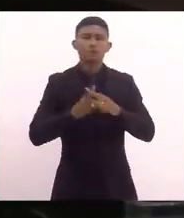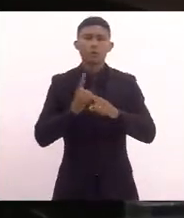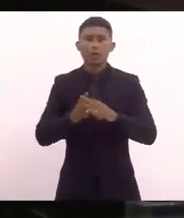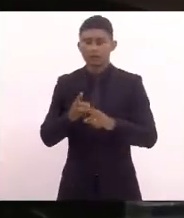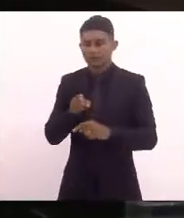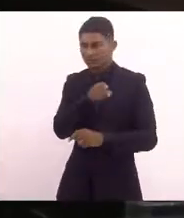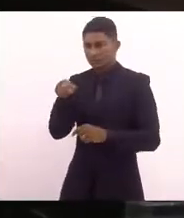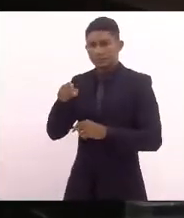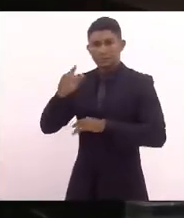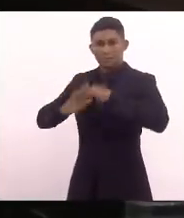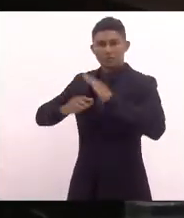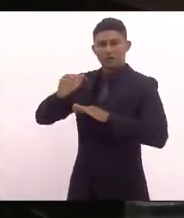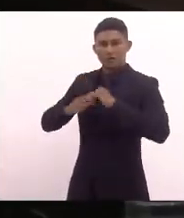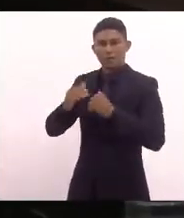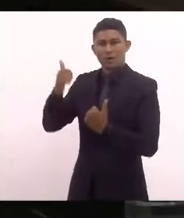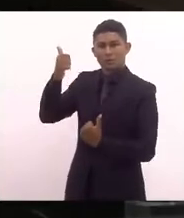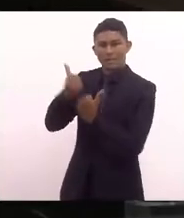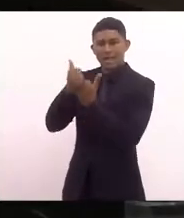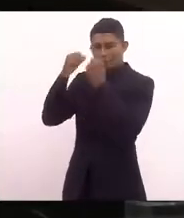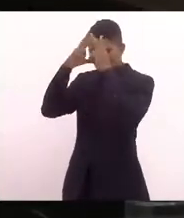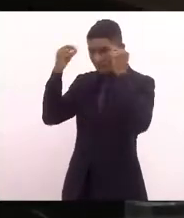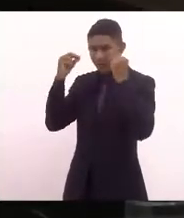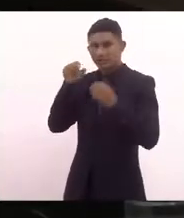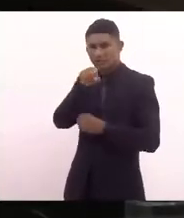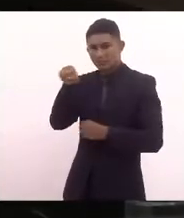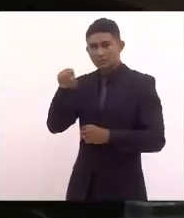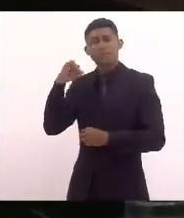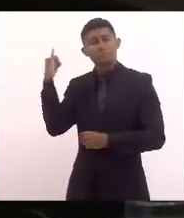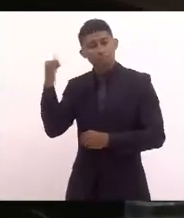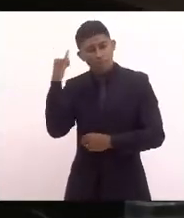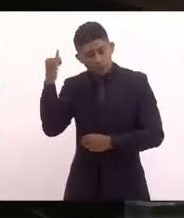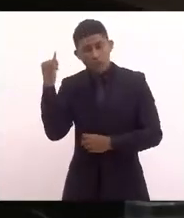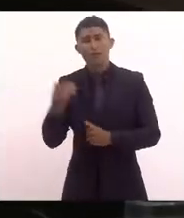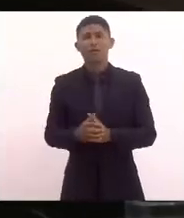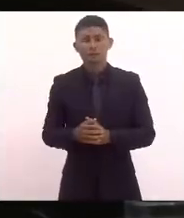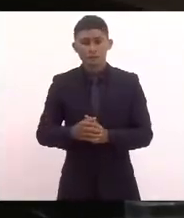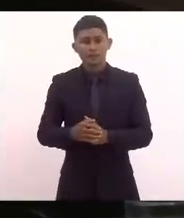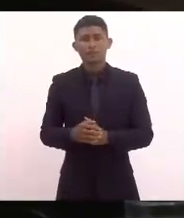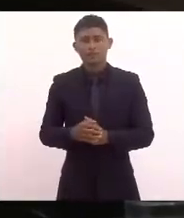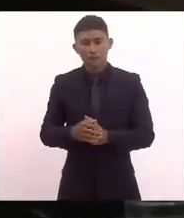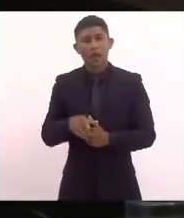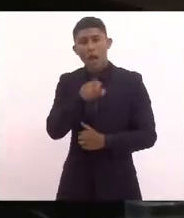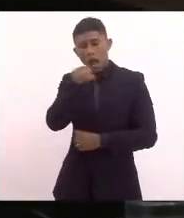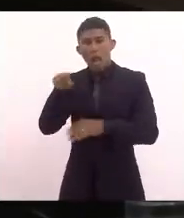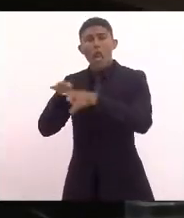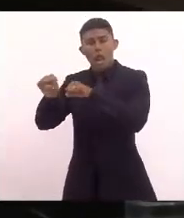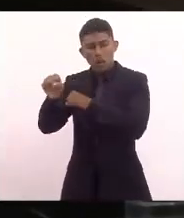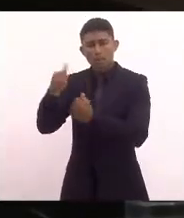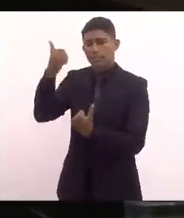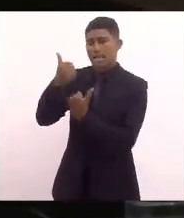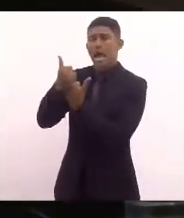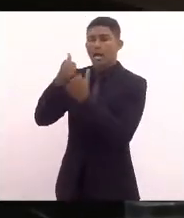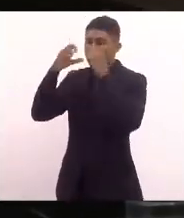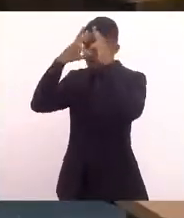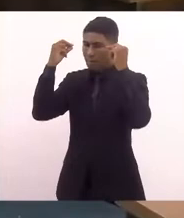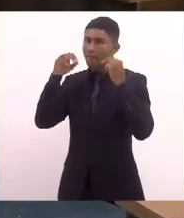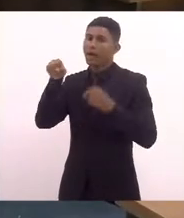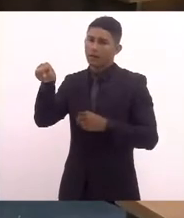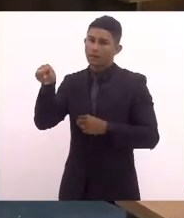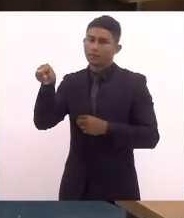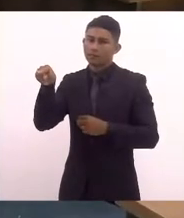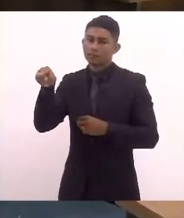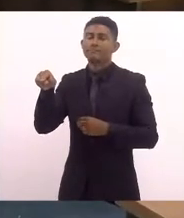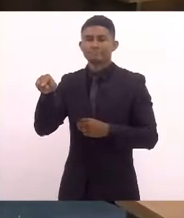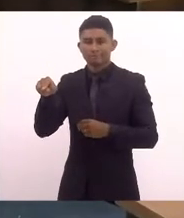que hoje é uma outra graduação, ele sempre será um auxiliar e um técnico de enfermagem. Né?